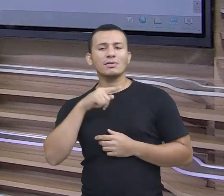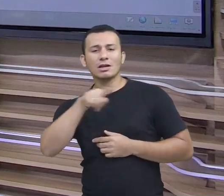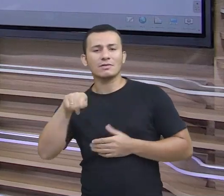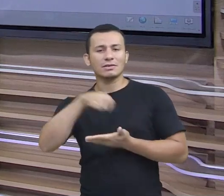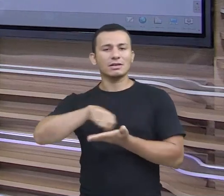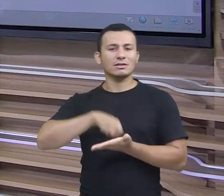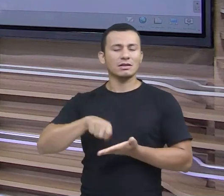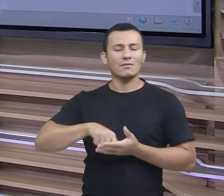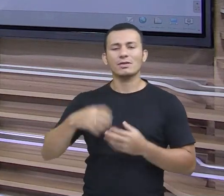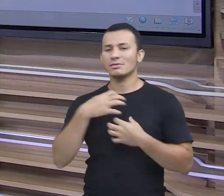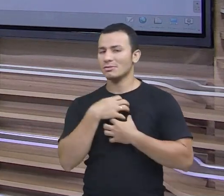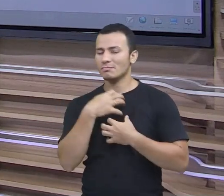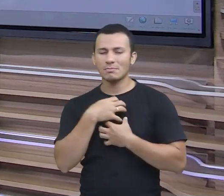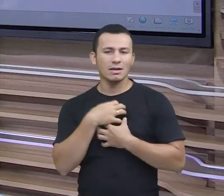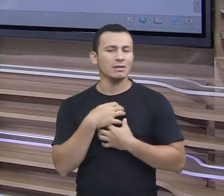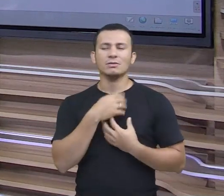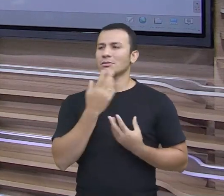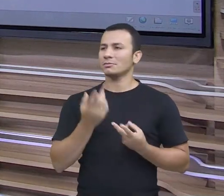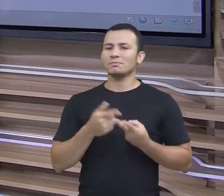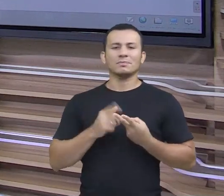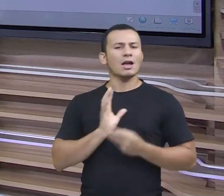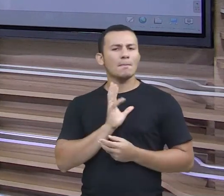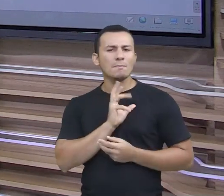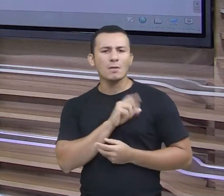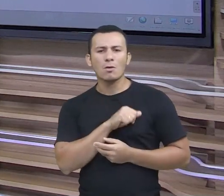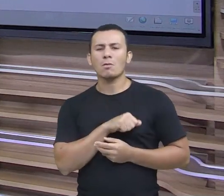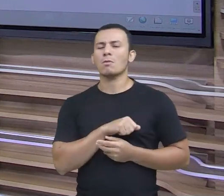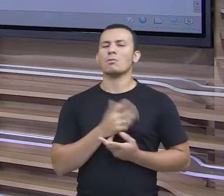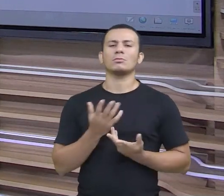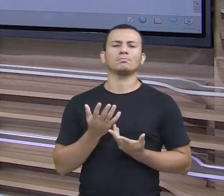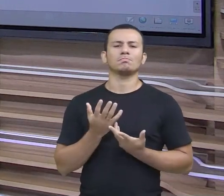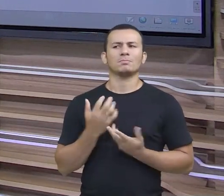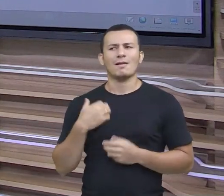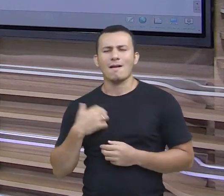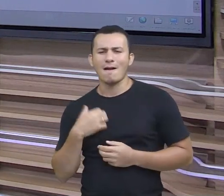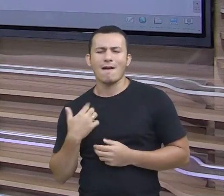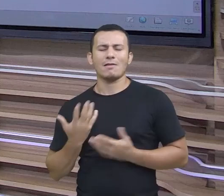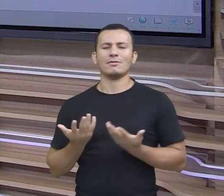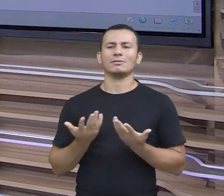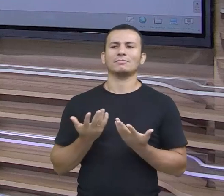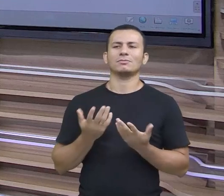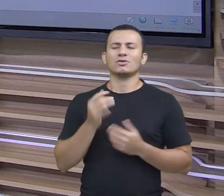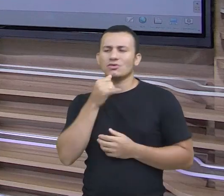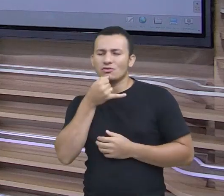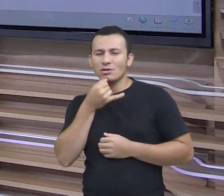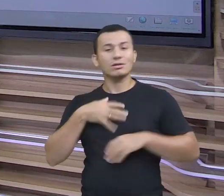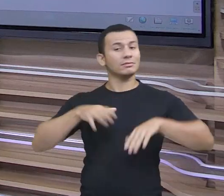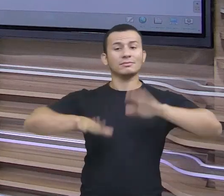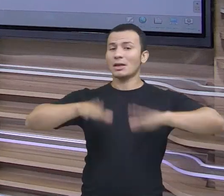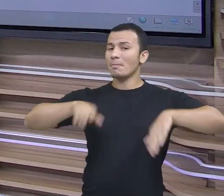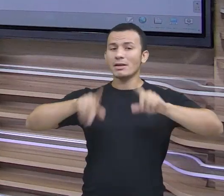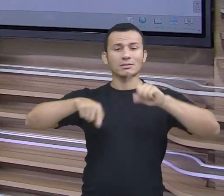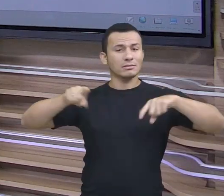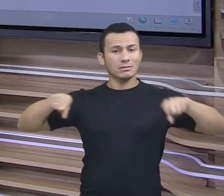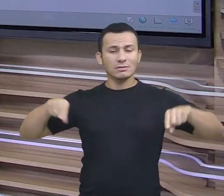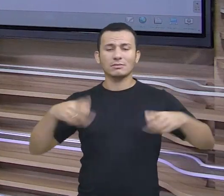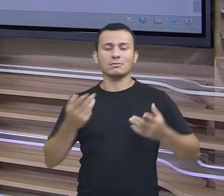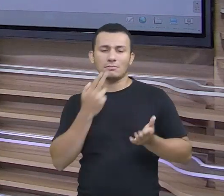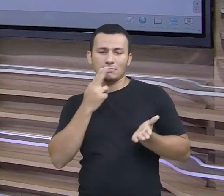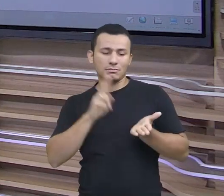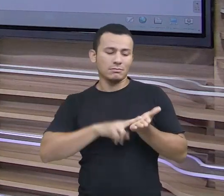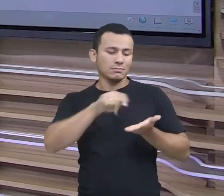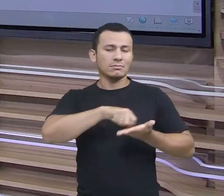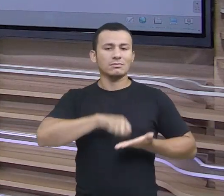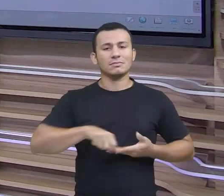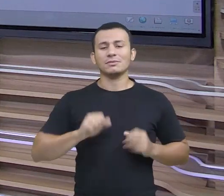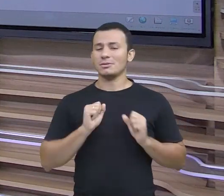nosso sentimento, o nosso amor, a nossa raiva, a nossa tristeza através de uma cartinha.